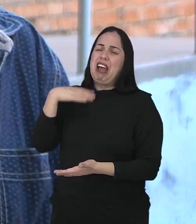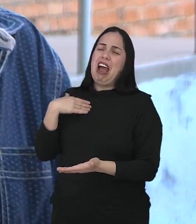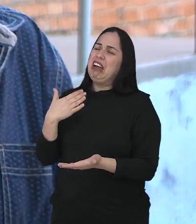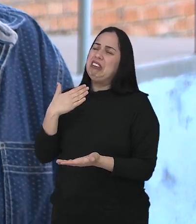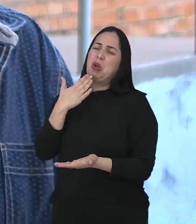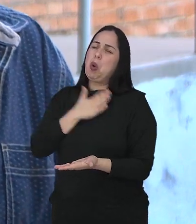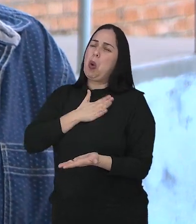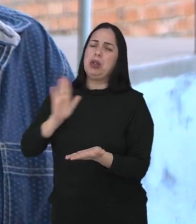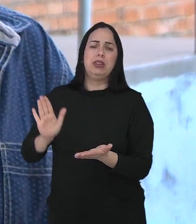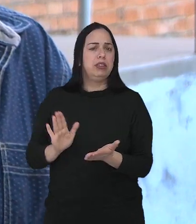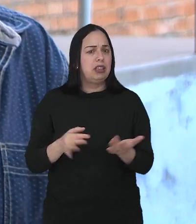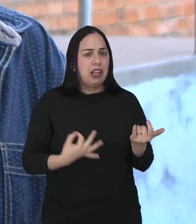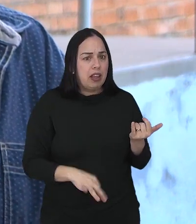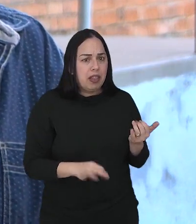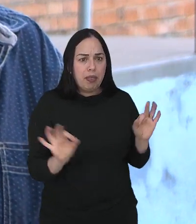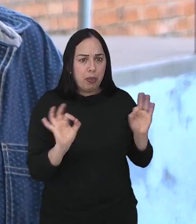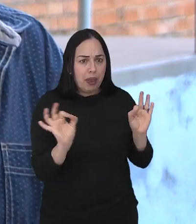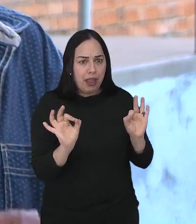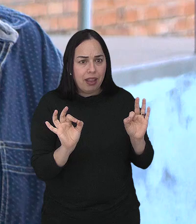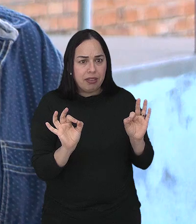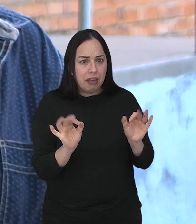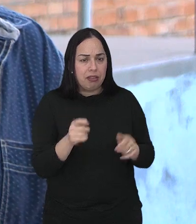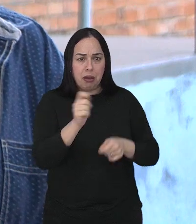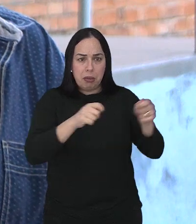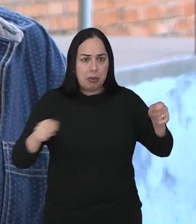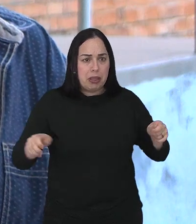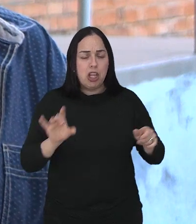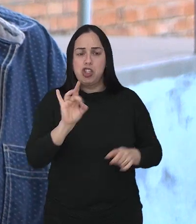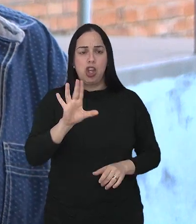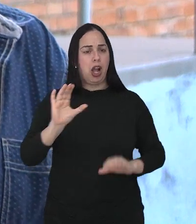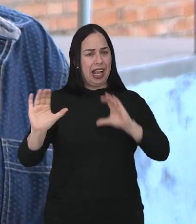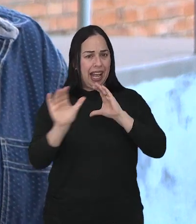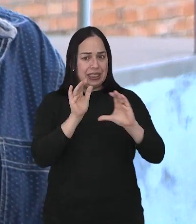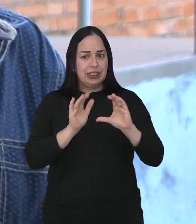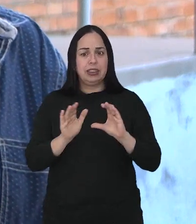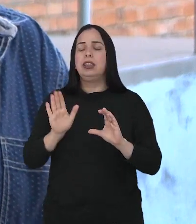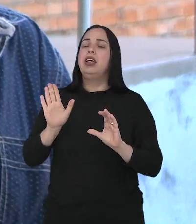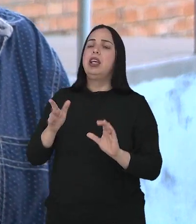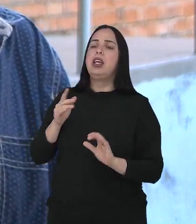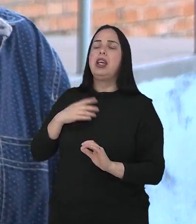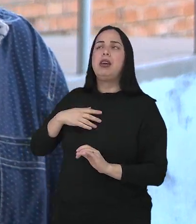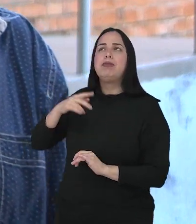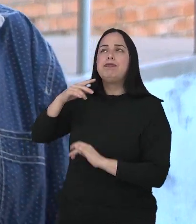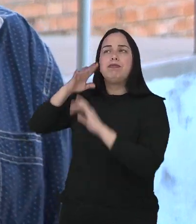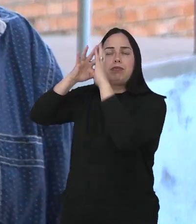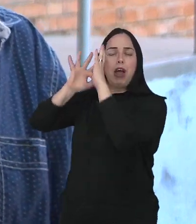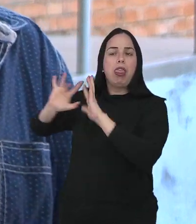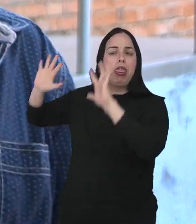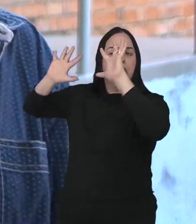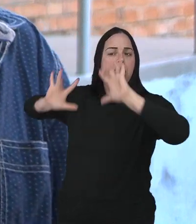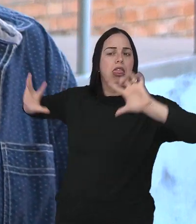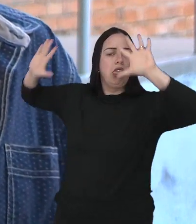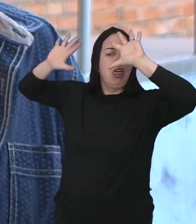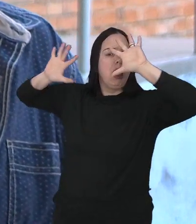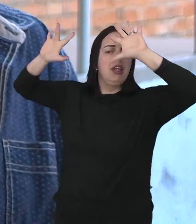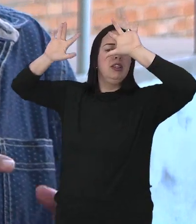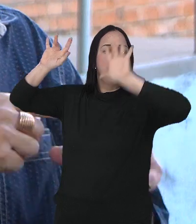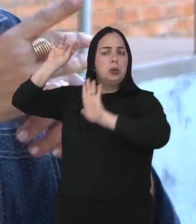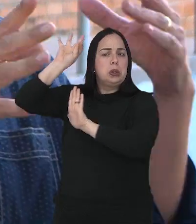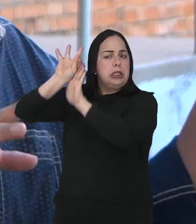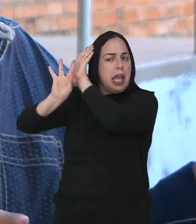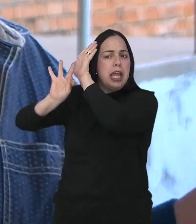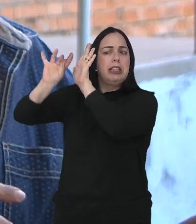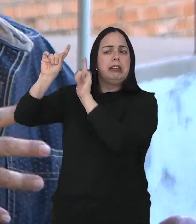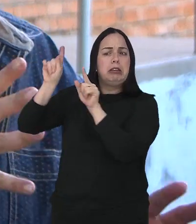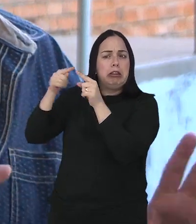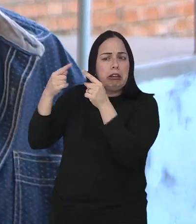nada, né? Você não toca nenhum instrumento? Não, eu componho... sua voz e... Eu componho melodia e letra na minha cabeça. Depois eu